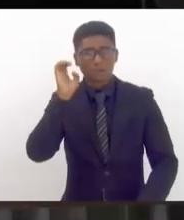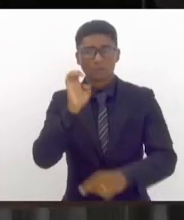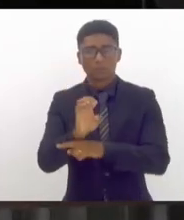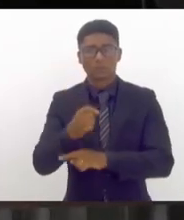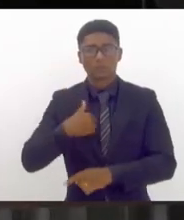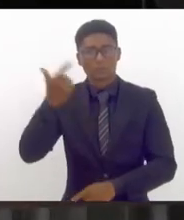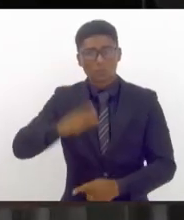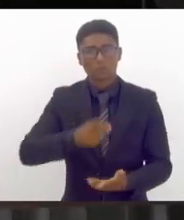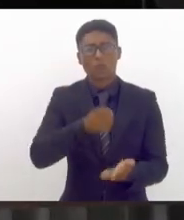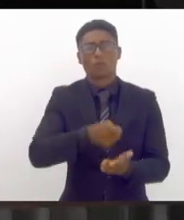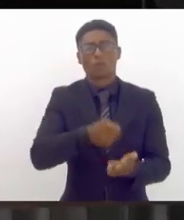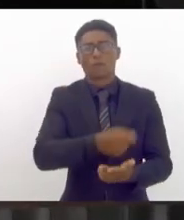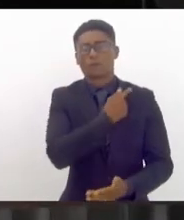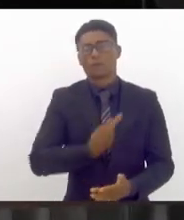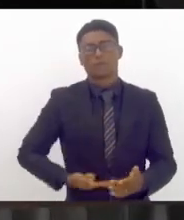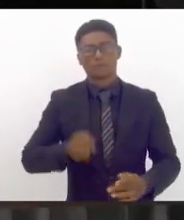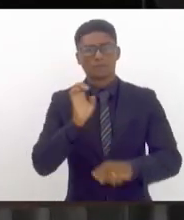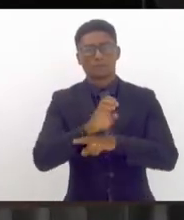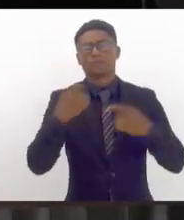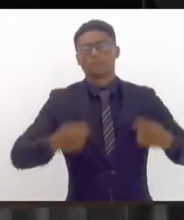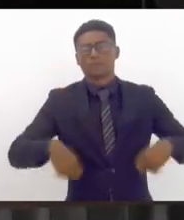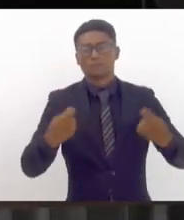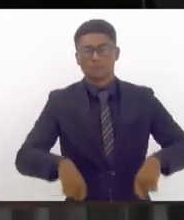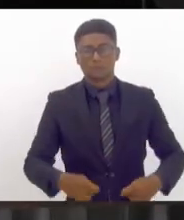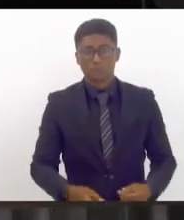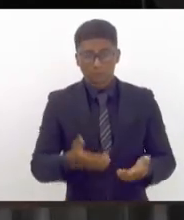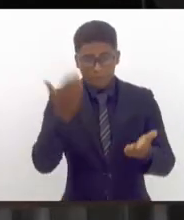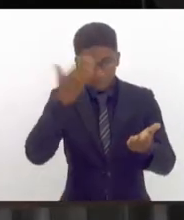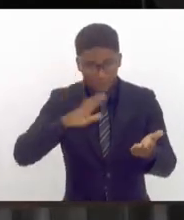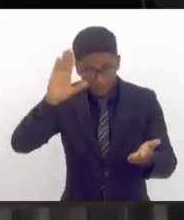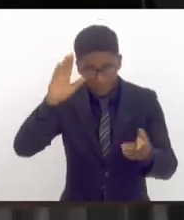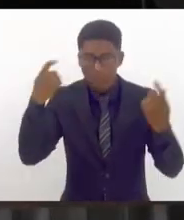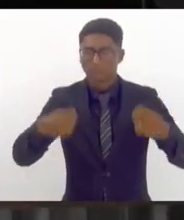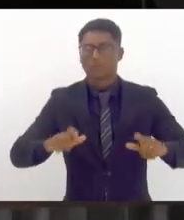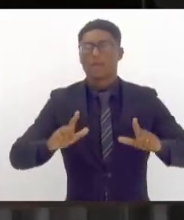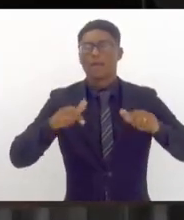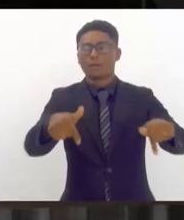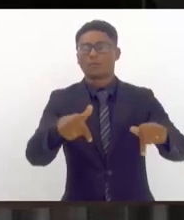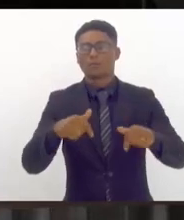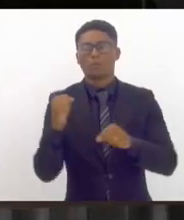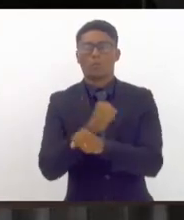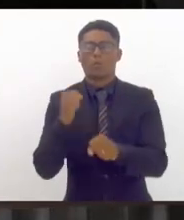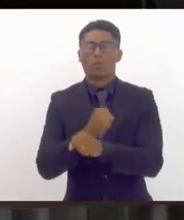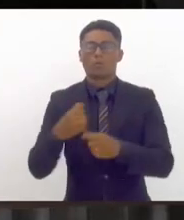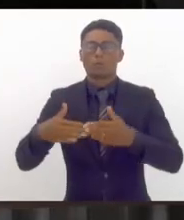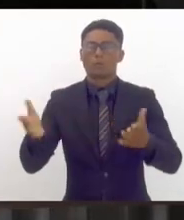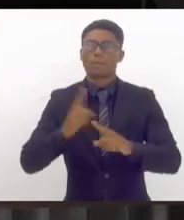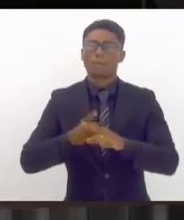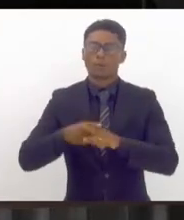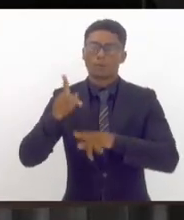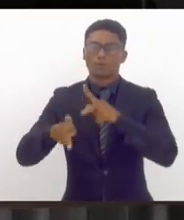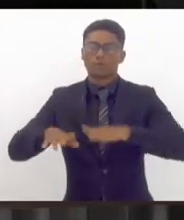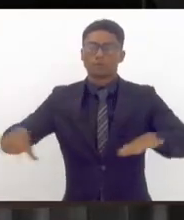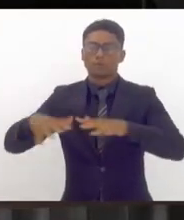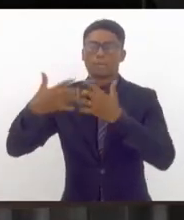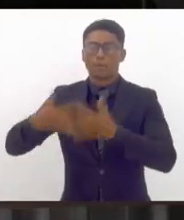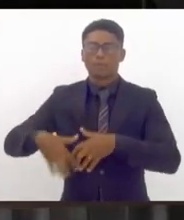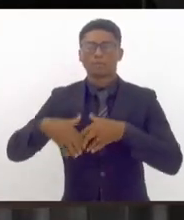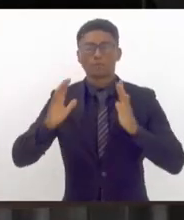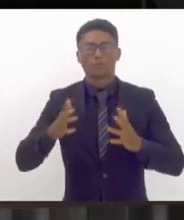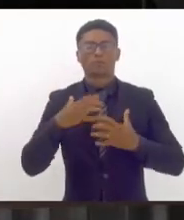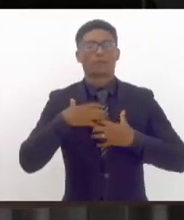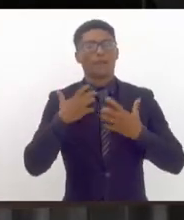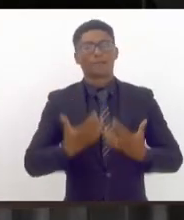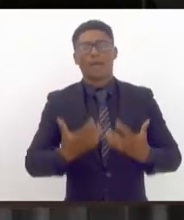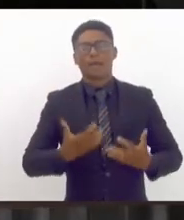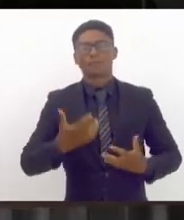que cobrar do governo do Estado. Então, faça o que você prometeu. Inicie as obras, porque o povo petropolitano está cansado de